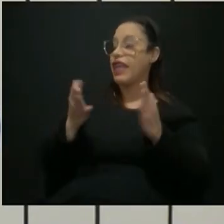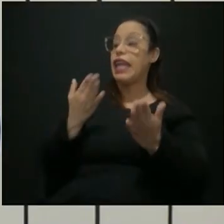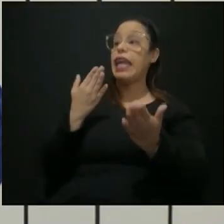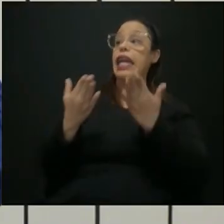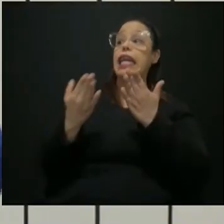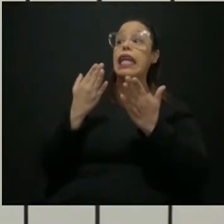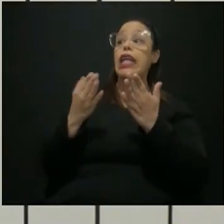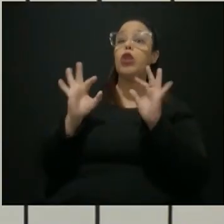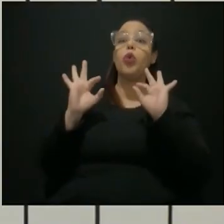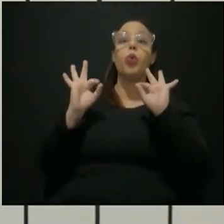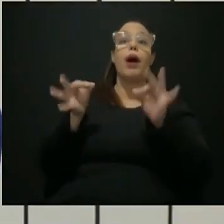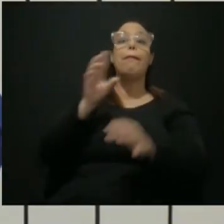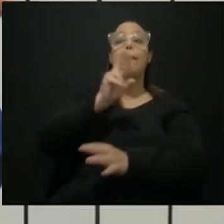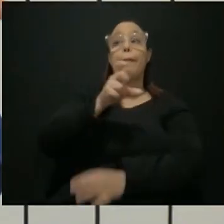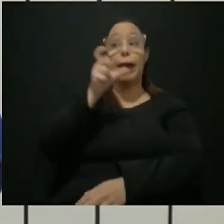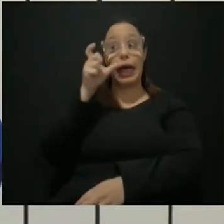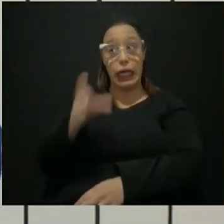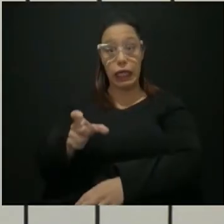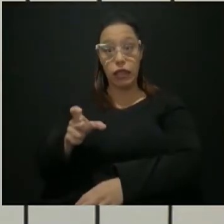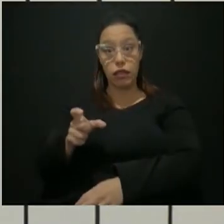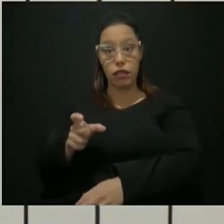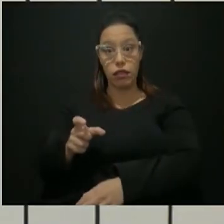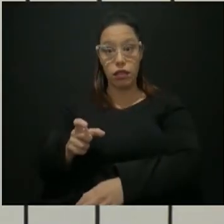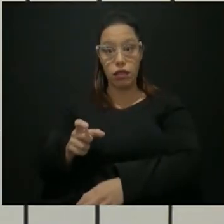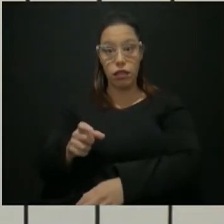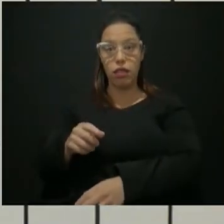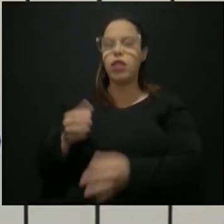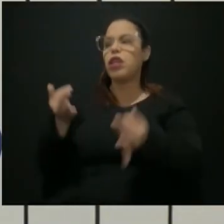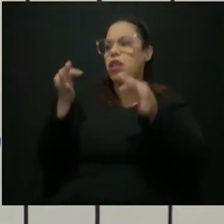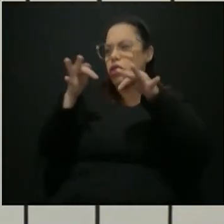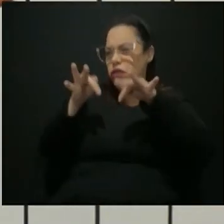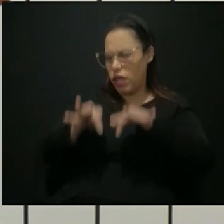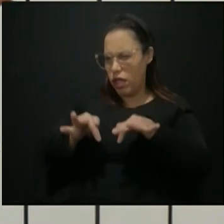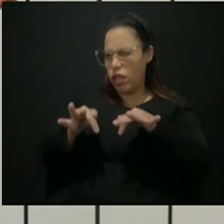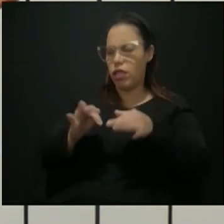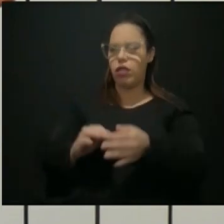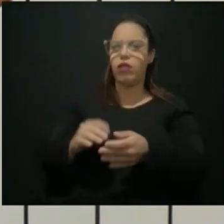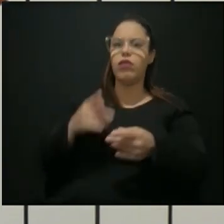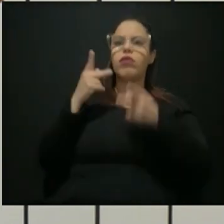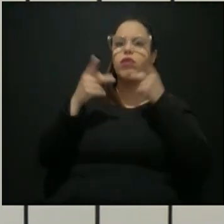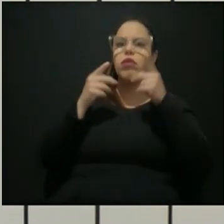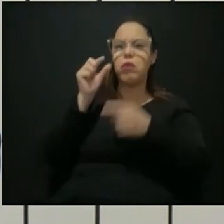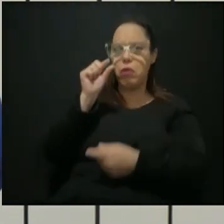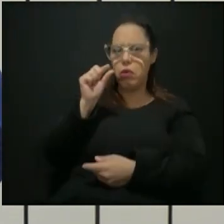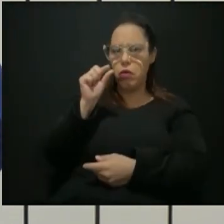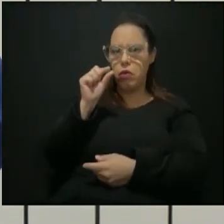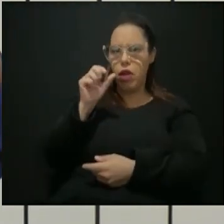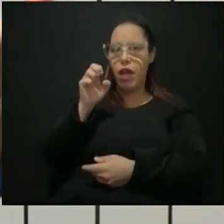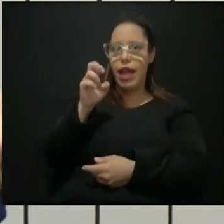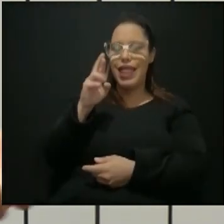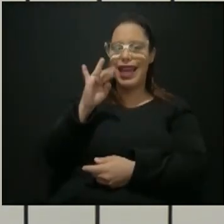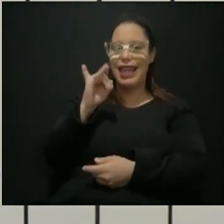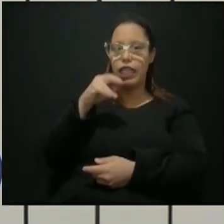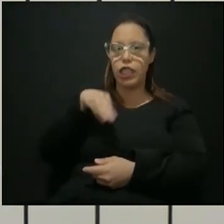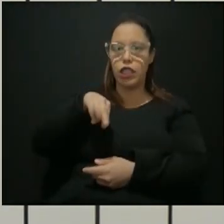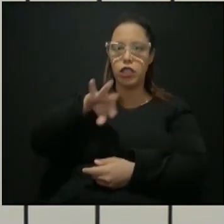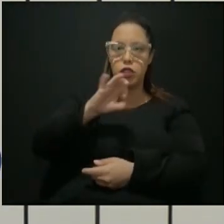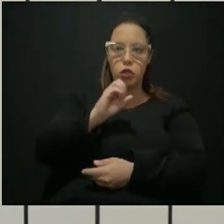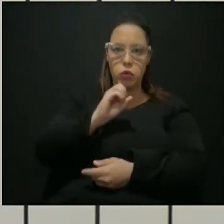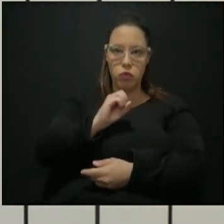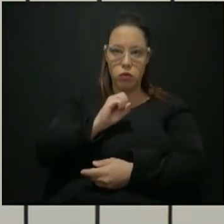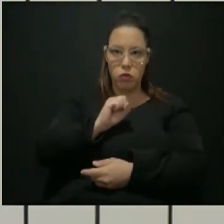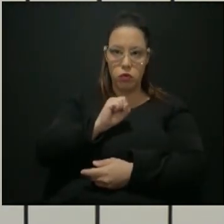a palavra. Agora, a gente está quase fechando. Vamos falar um pouquinho sobre etarismo, né? Já que nós estamos falando de